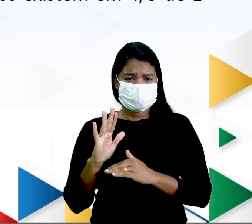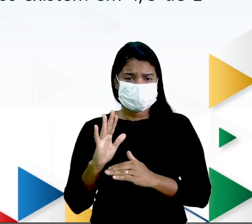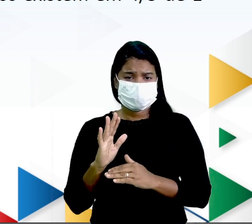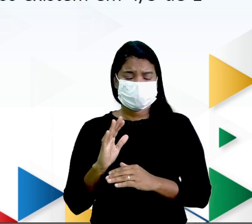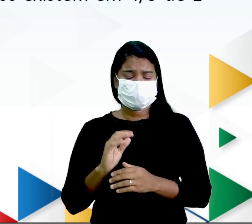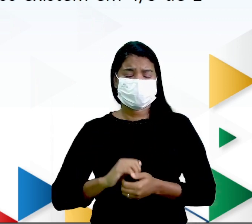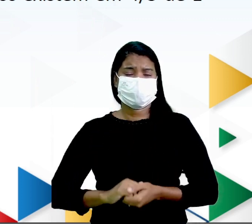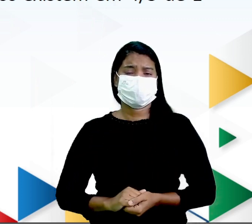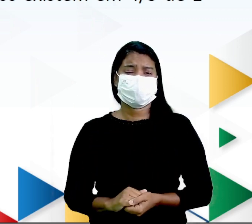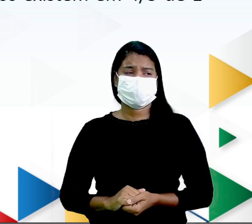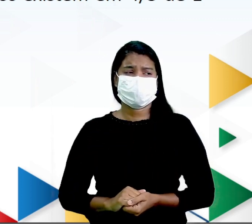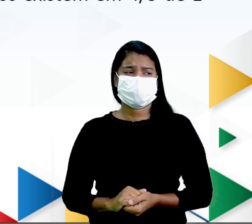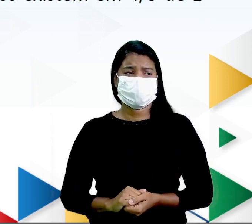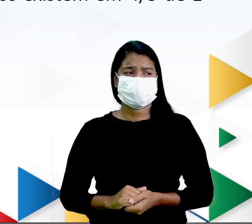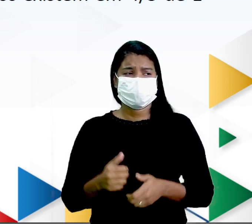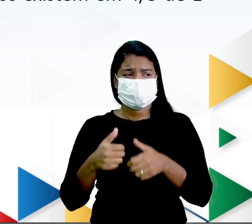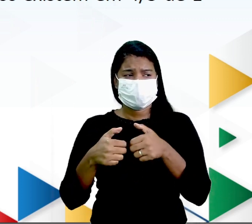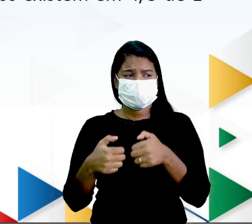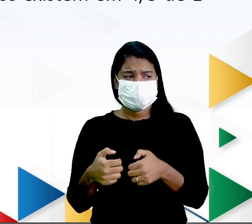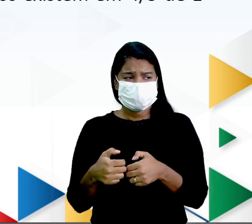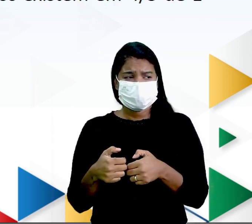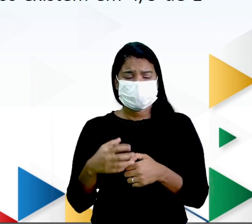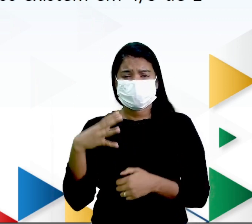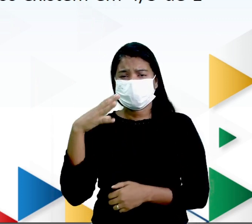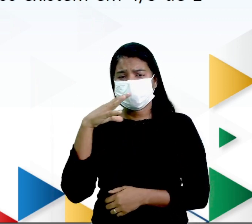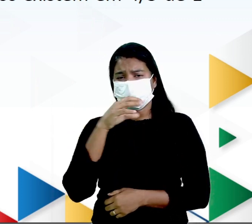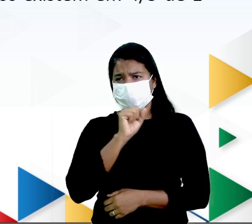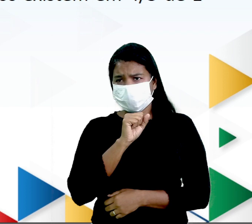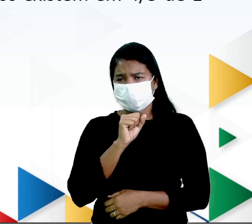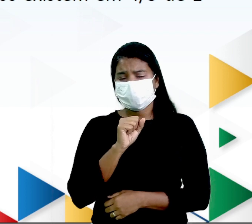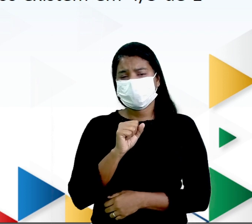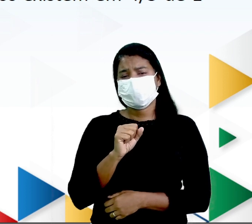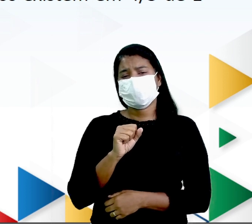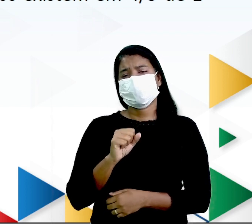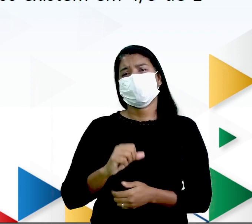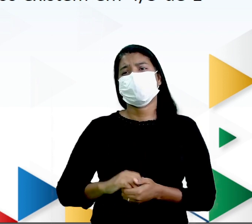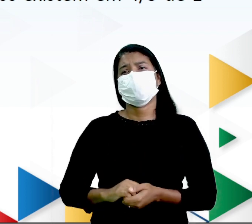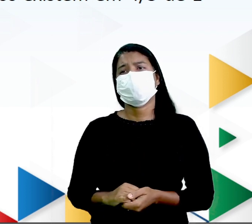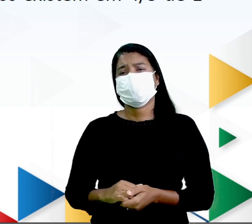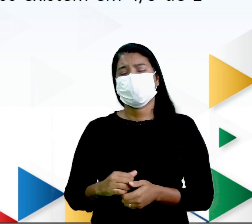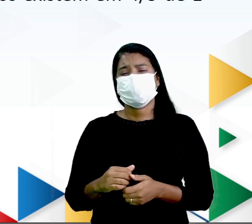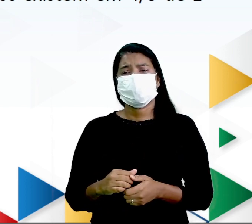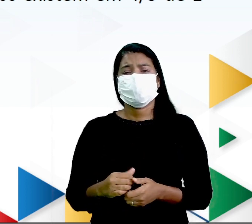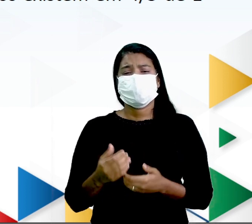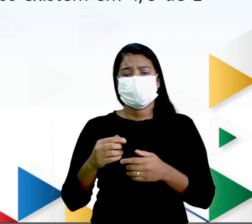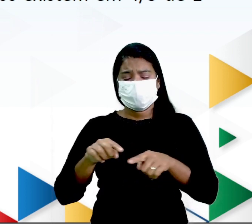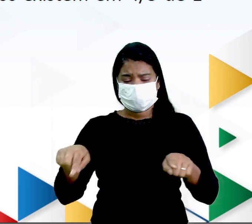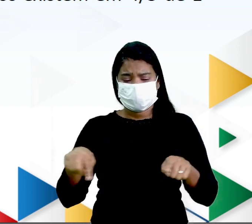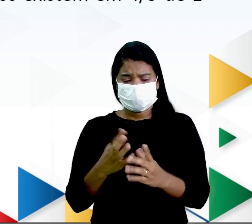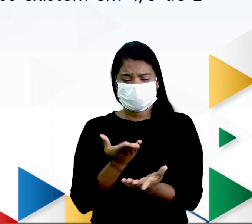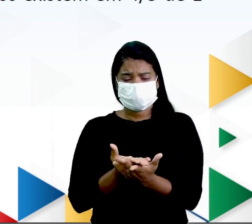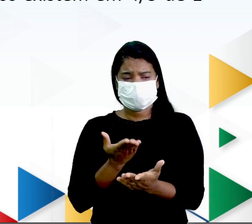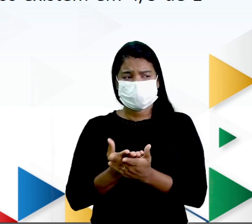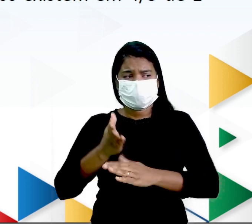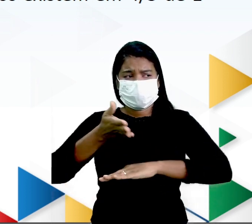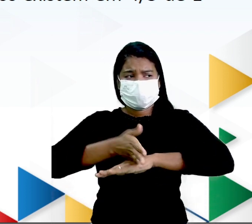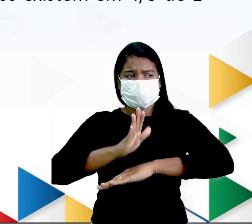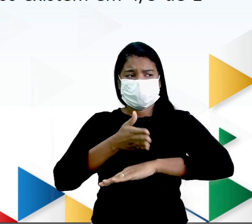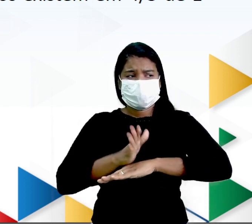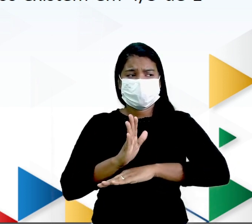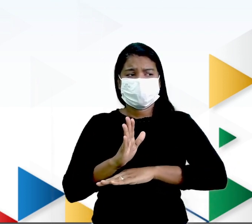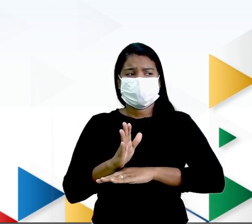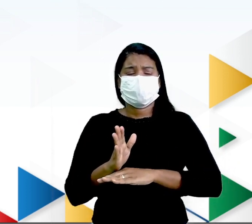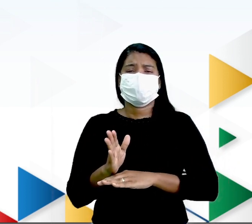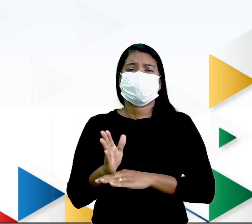bom? Mas com o uso da calculadora é rápido. Se for na sala de aula, você precisa ter muita prática para poder fazer